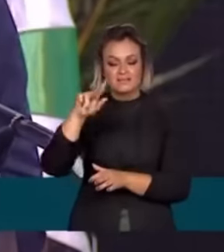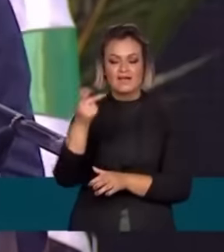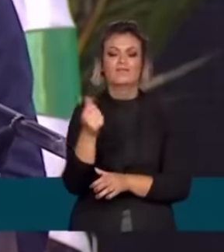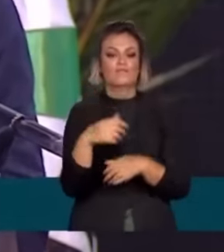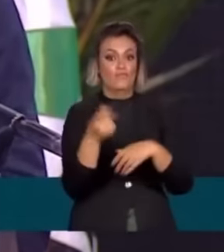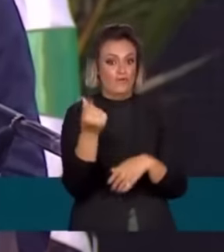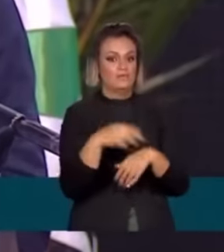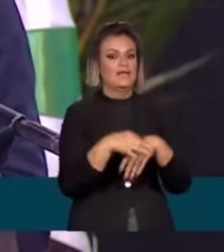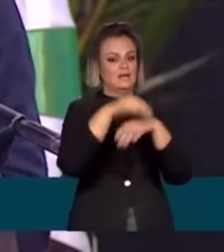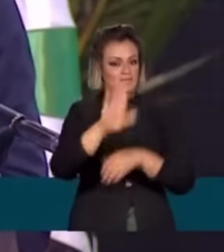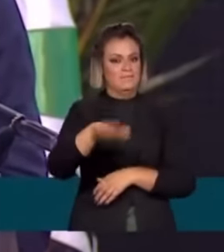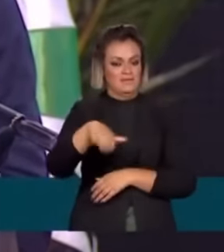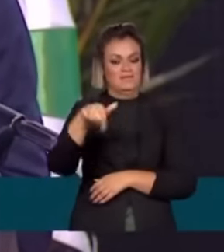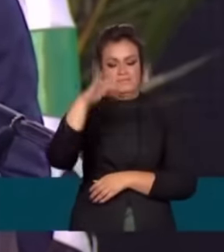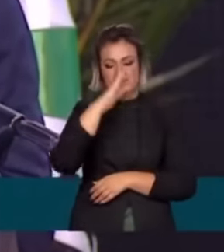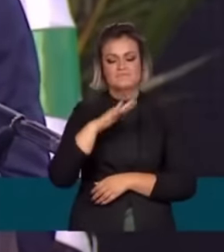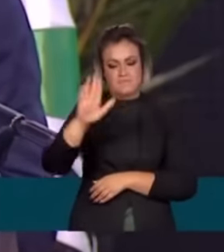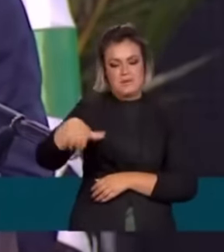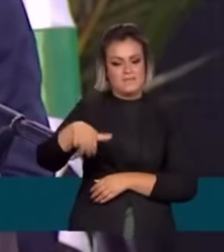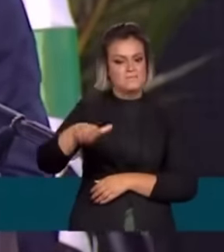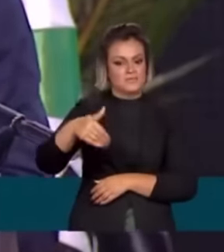baixar o preço da carne nesse país.